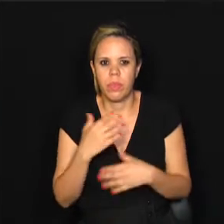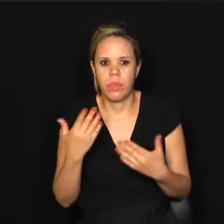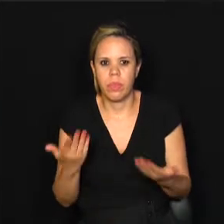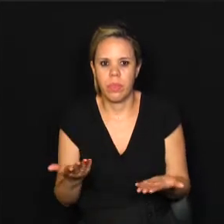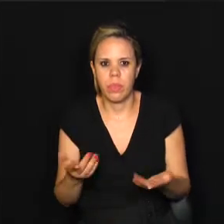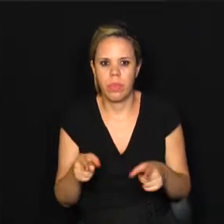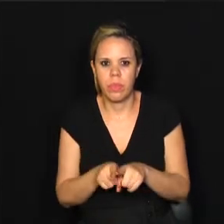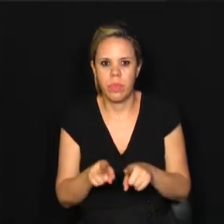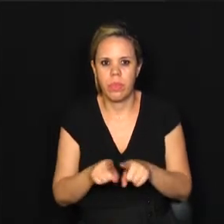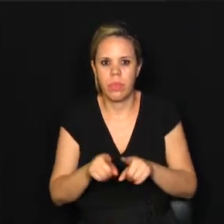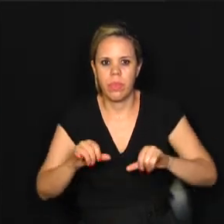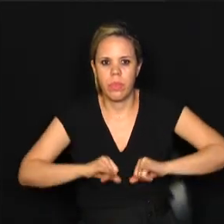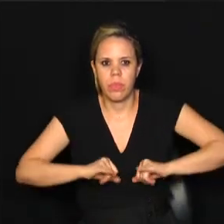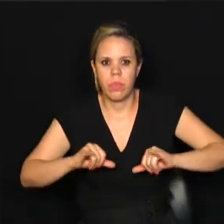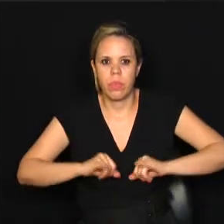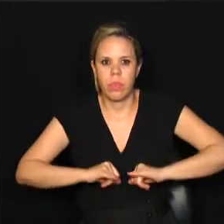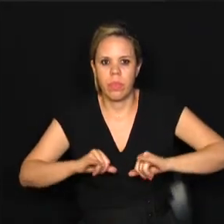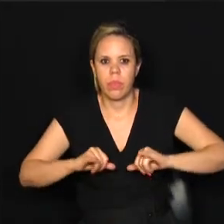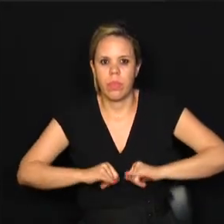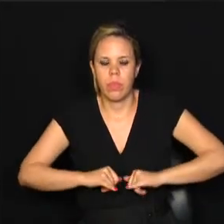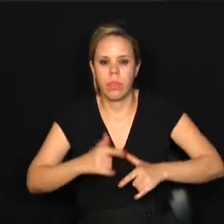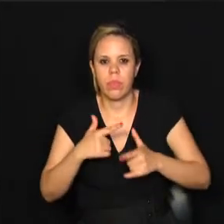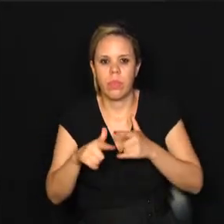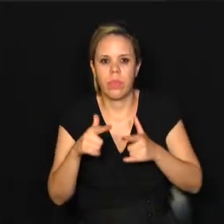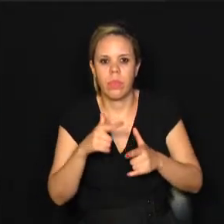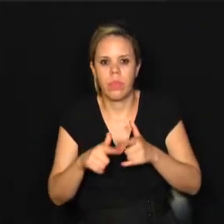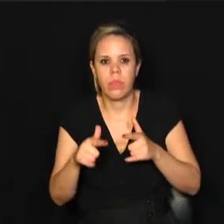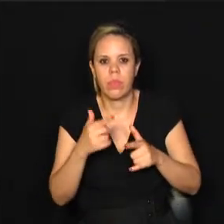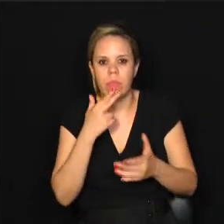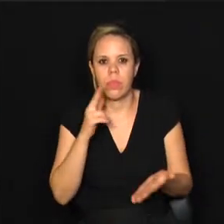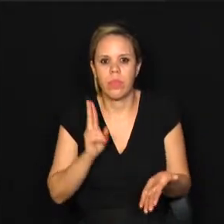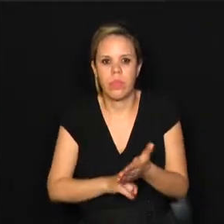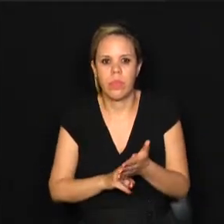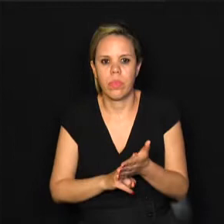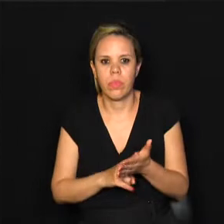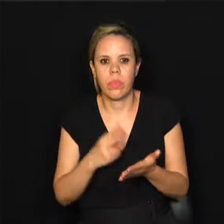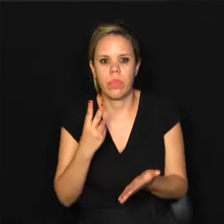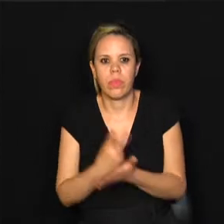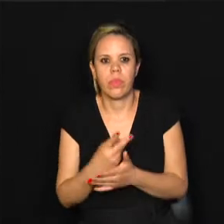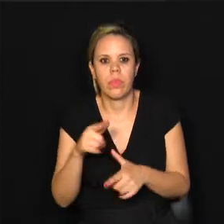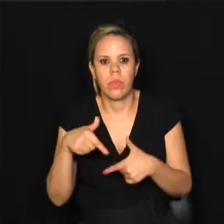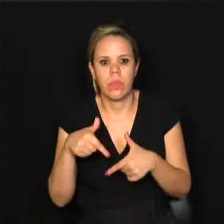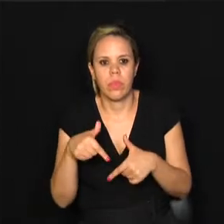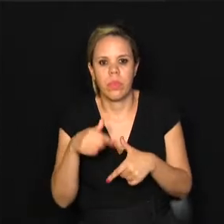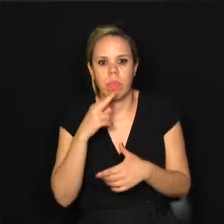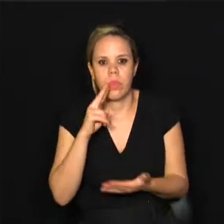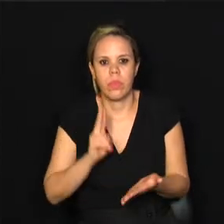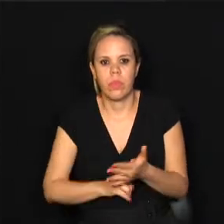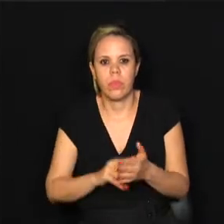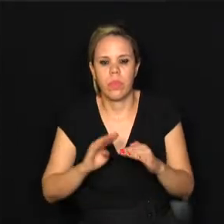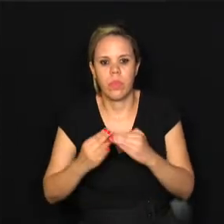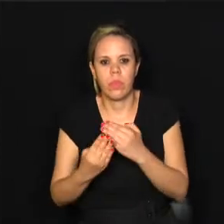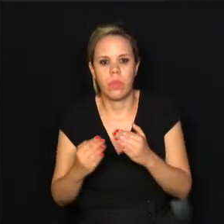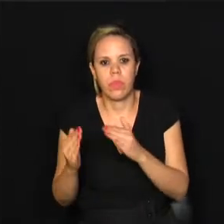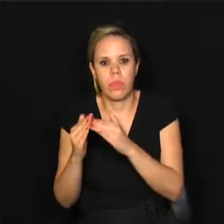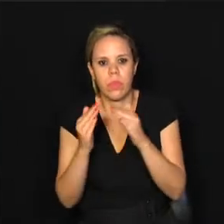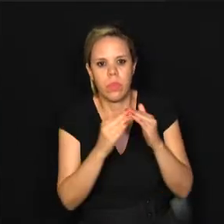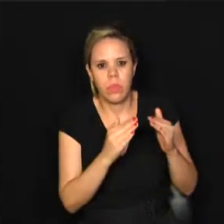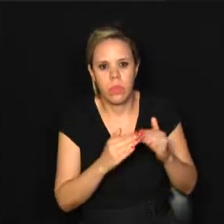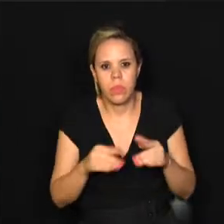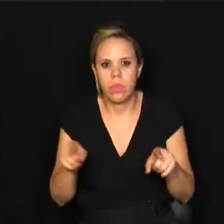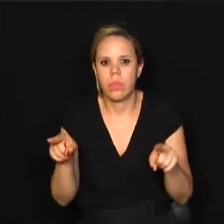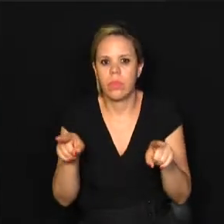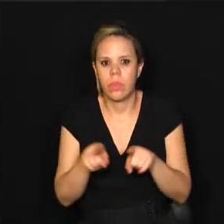também sofrem com essa precarização dos Correios, mesmo sendo trabalhador do Correio, porque nos bairros que eles moram,